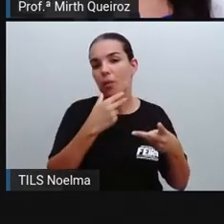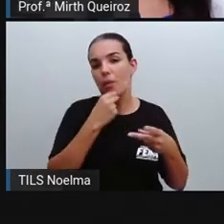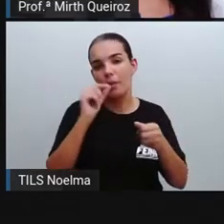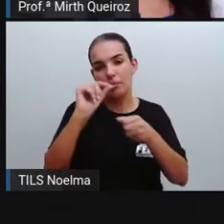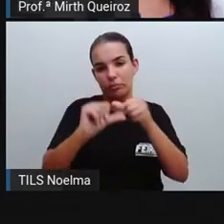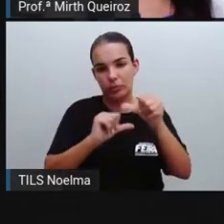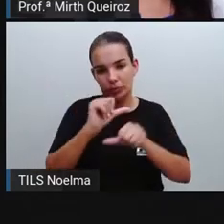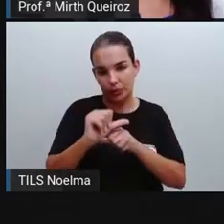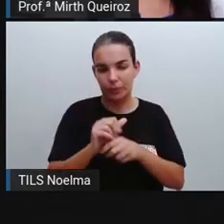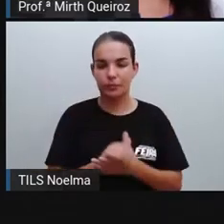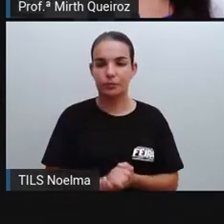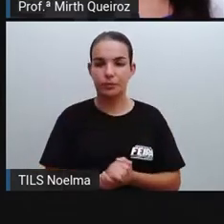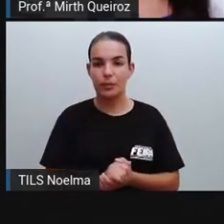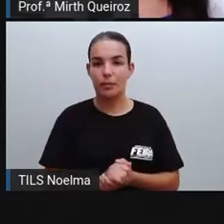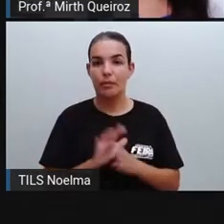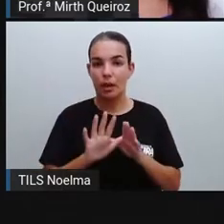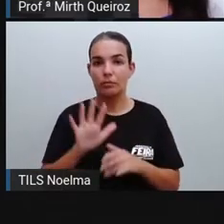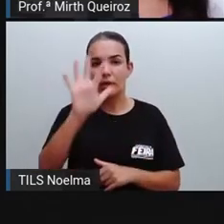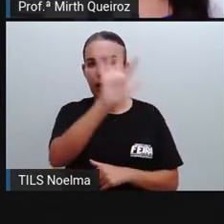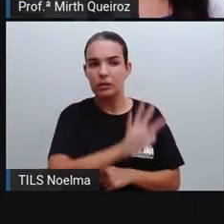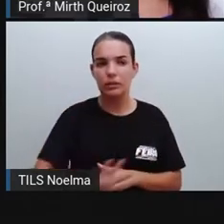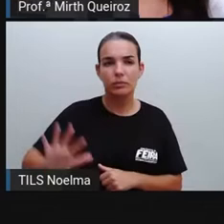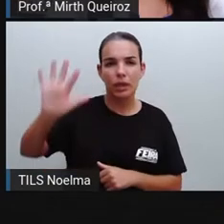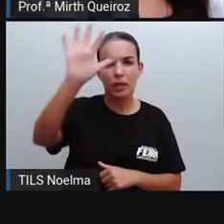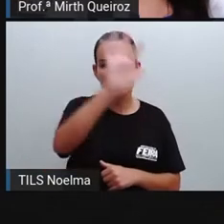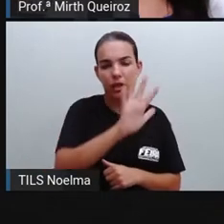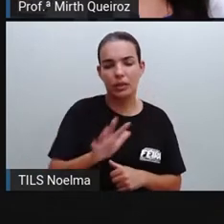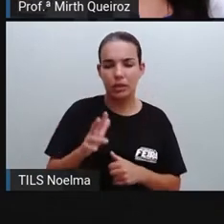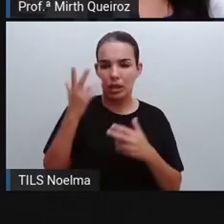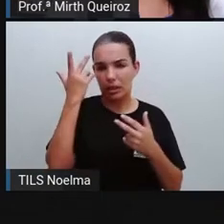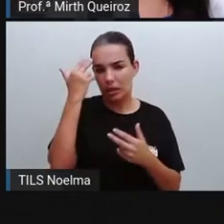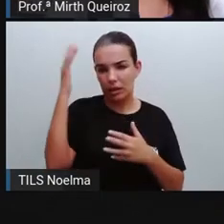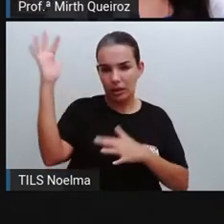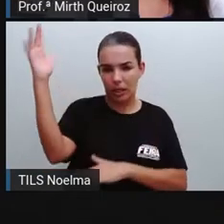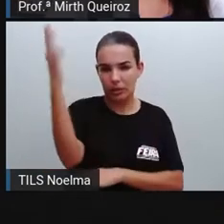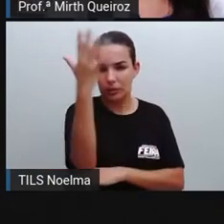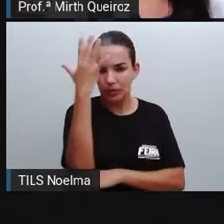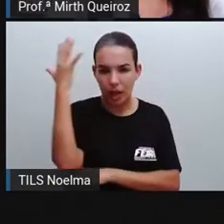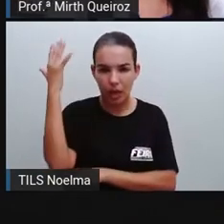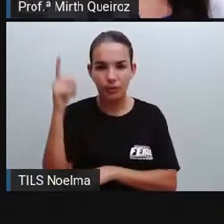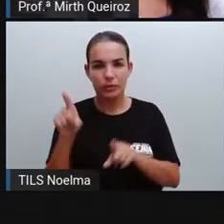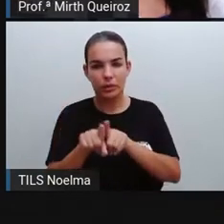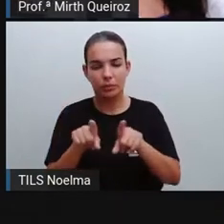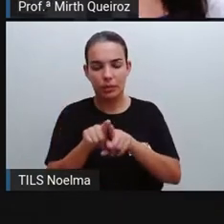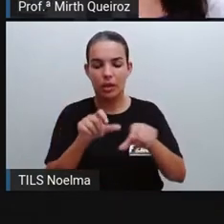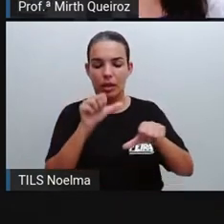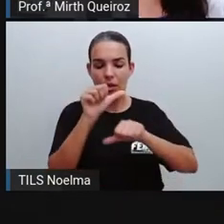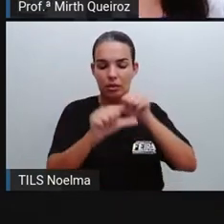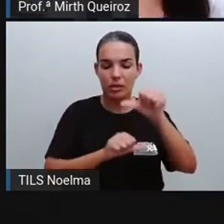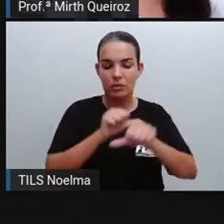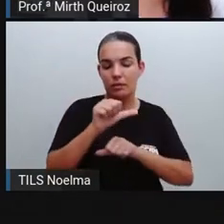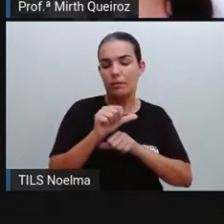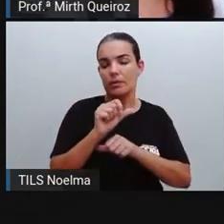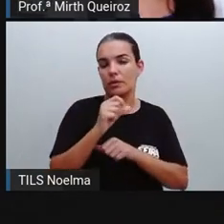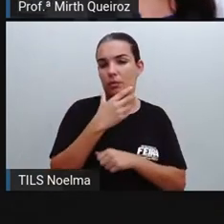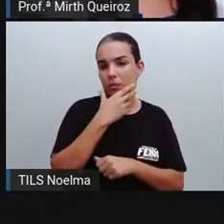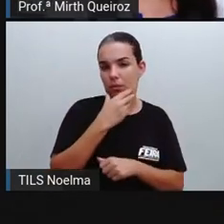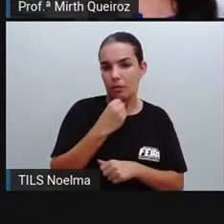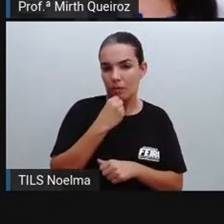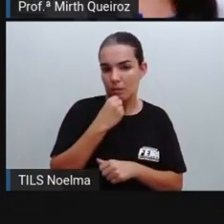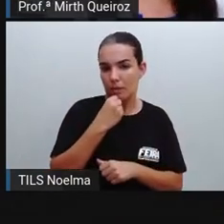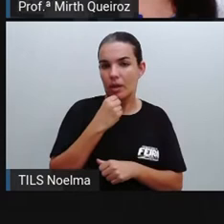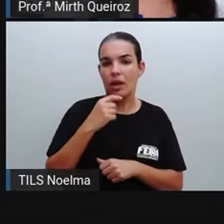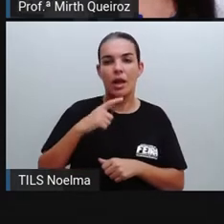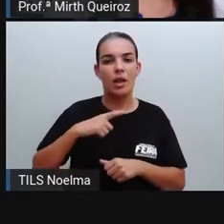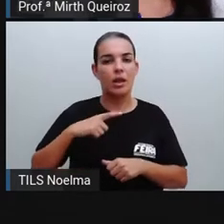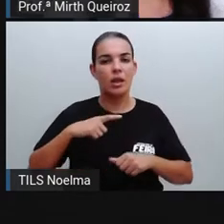paisagens naturais e humanizadas são todo tipo de paisagem tendo interferência ou